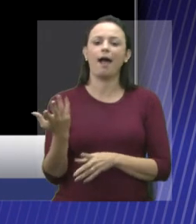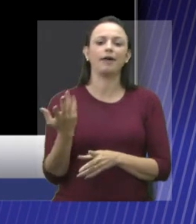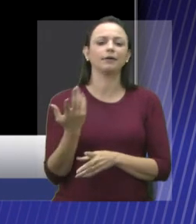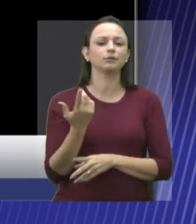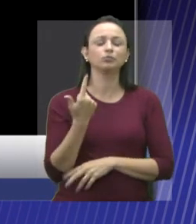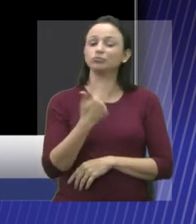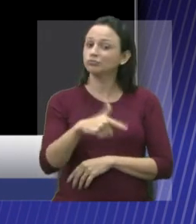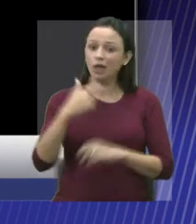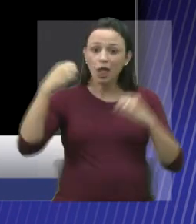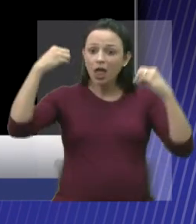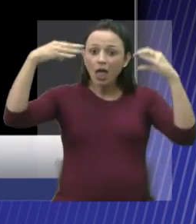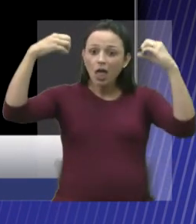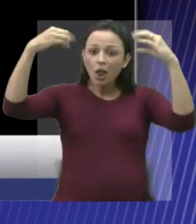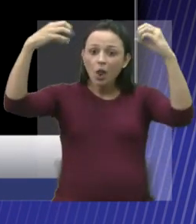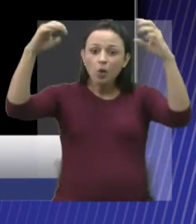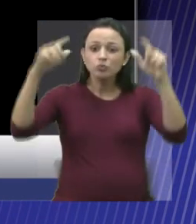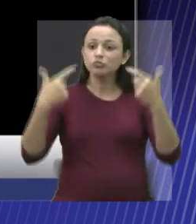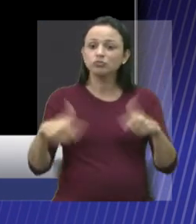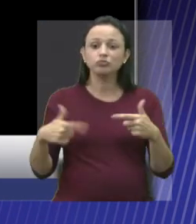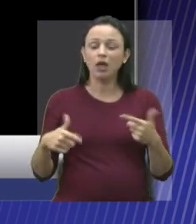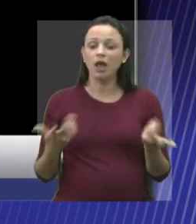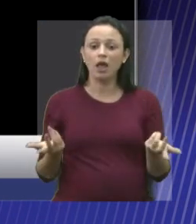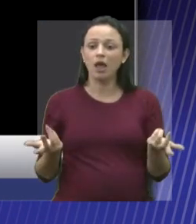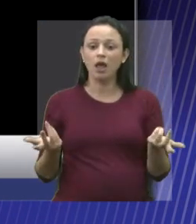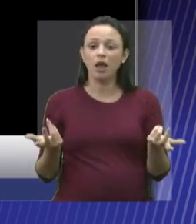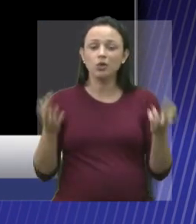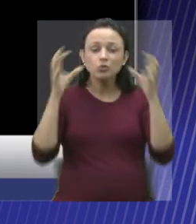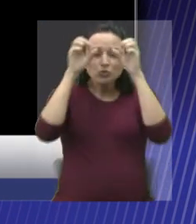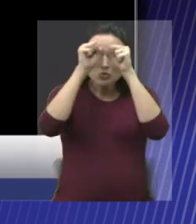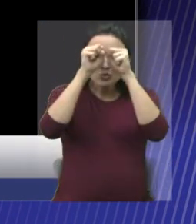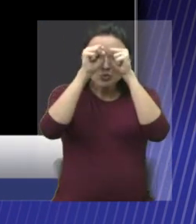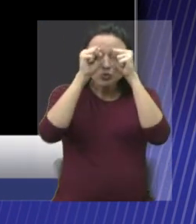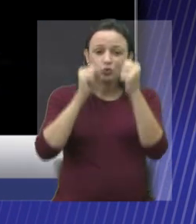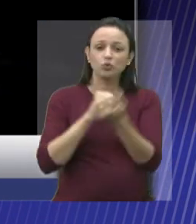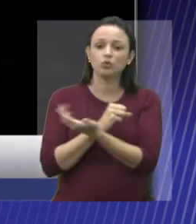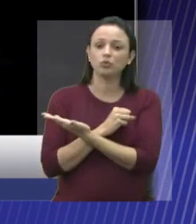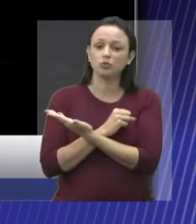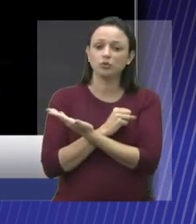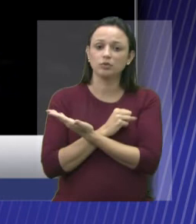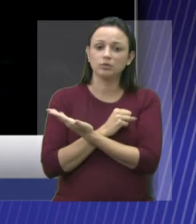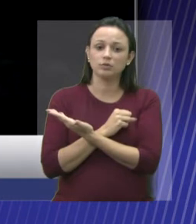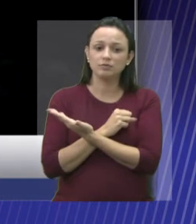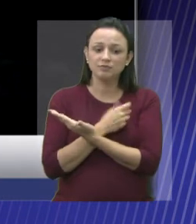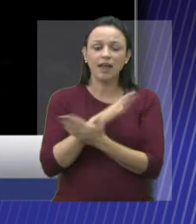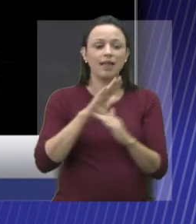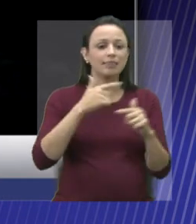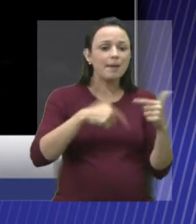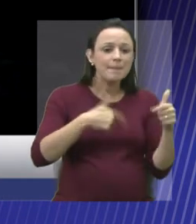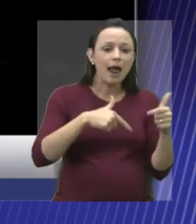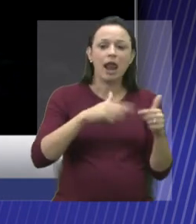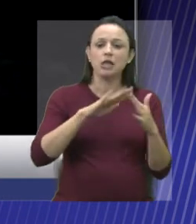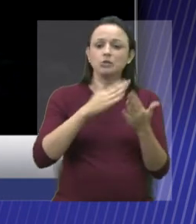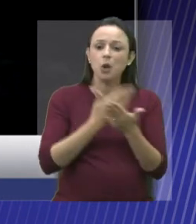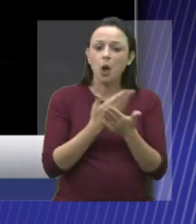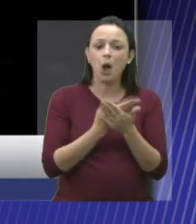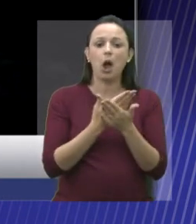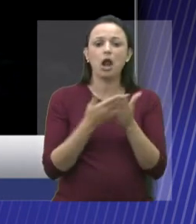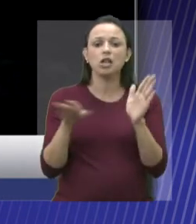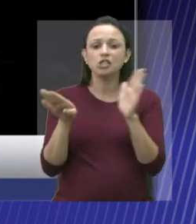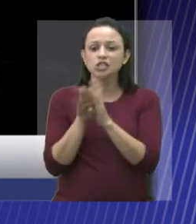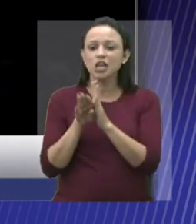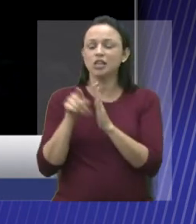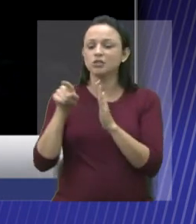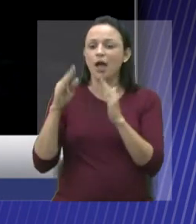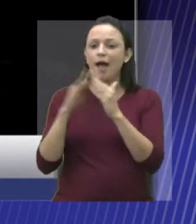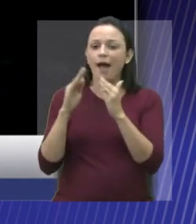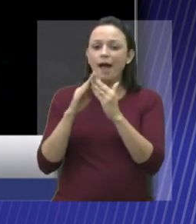não tem iluminação. Dá uma olhada na situação. Pessoas que estão no seu trabalho, escola, enfim, tantos outros, têm que chegar na sua